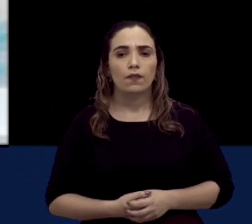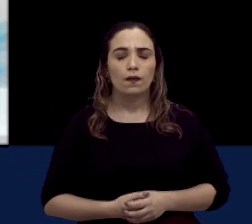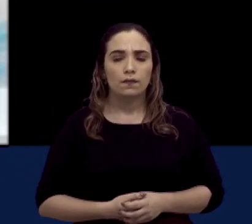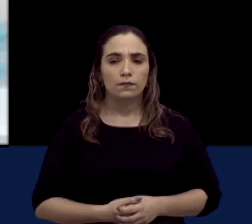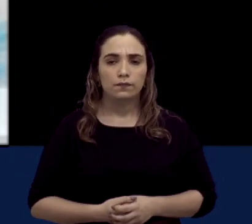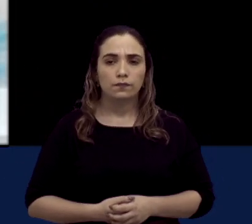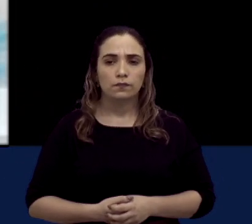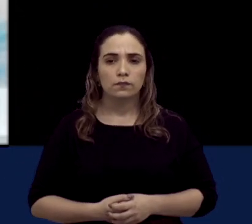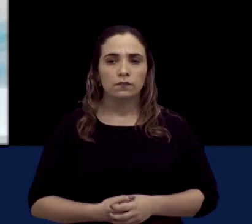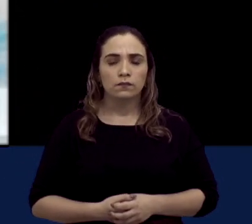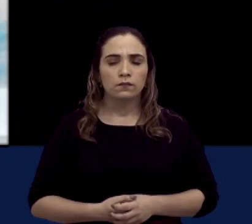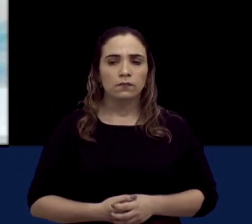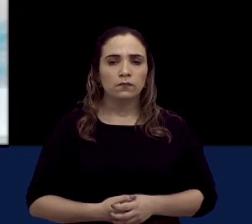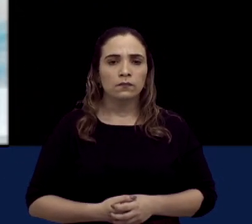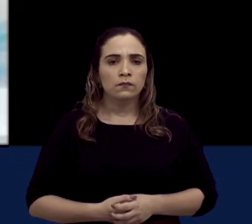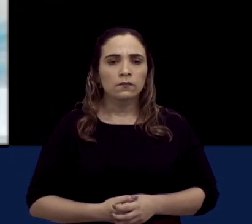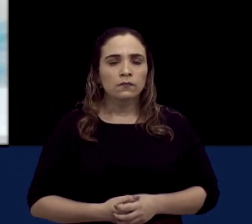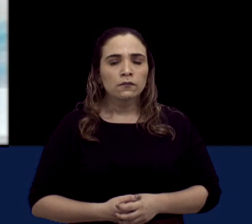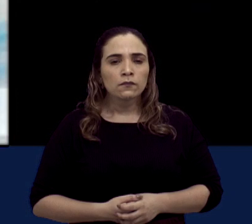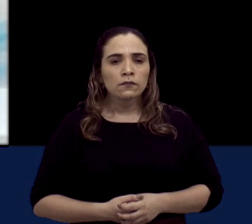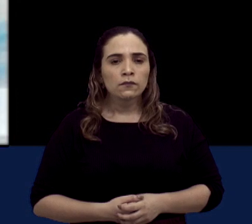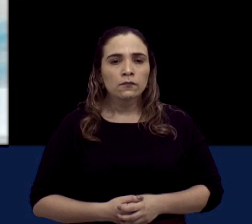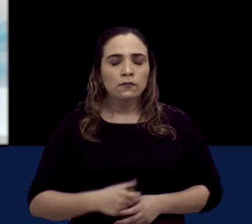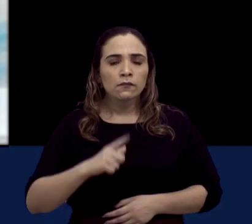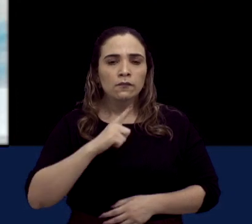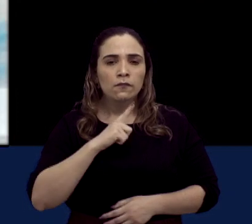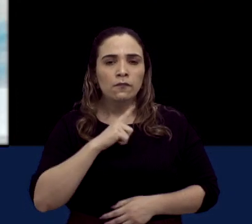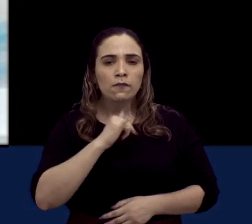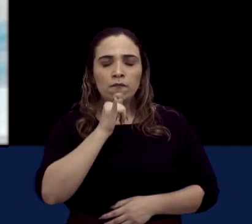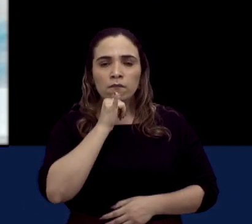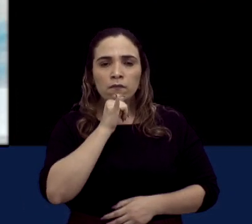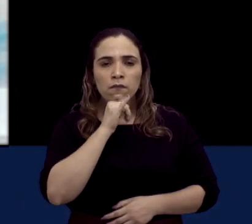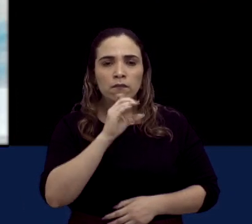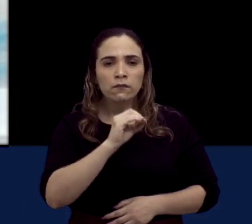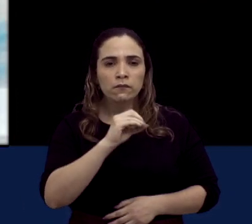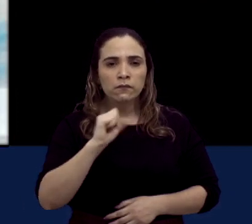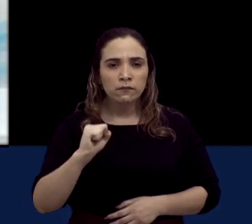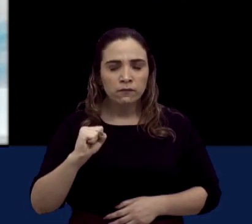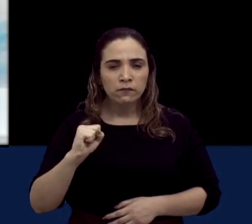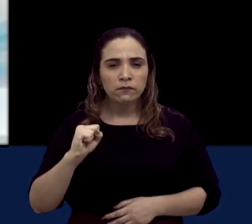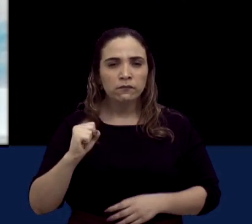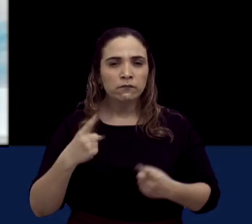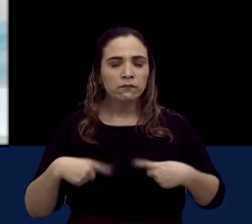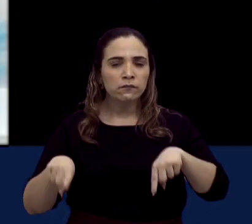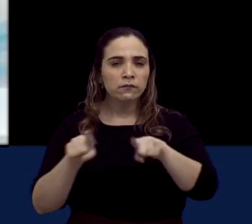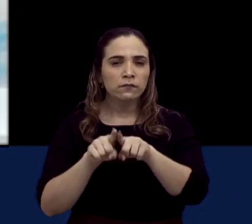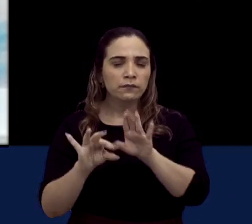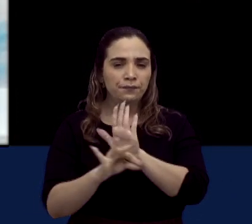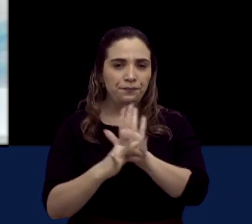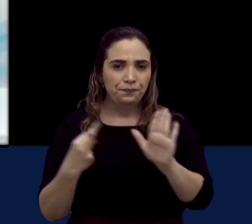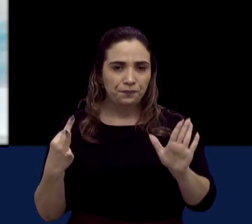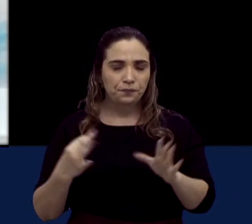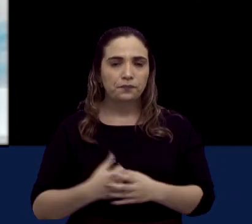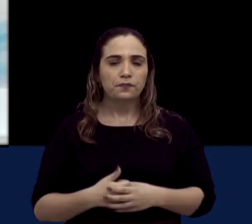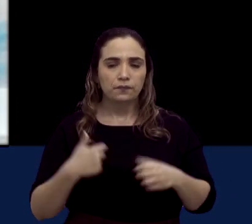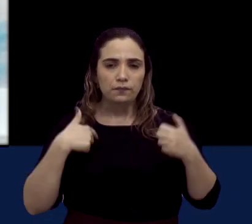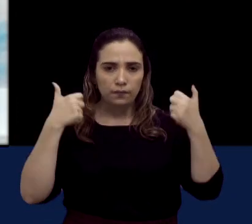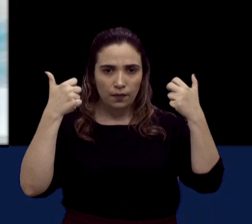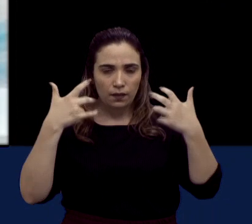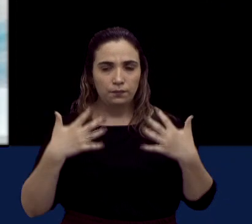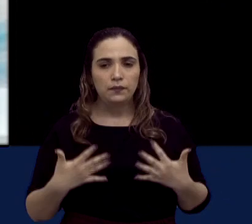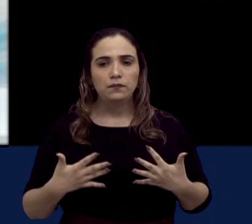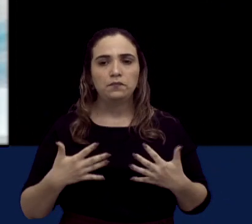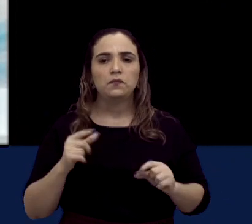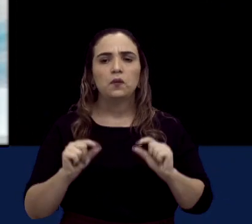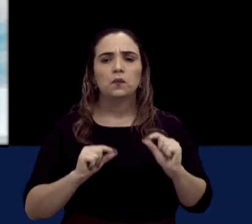Então, ela existe, por exemplo, por meio dos contratos de gestão. E aí eu vou explicar um pouquinho o